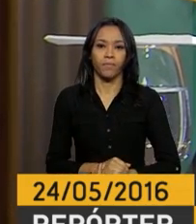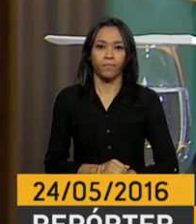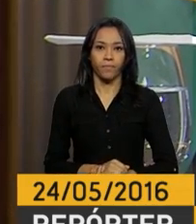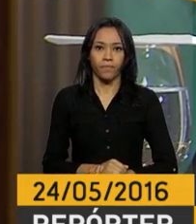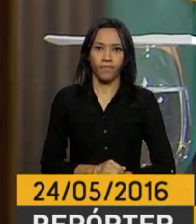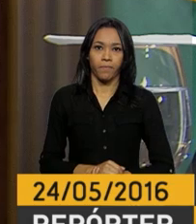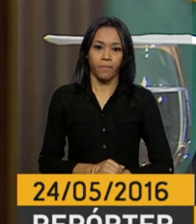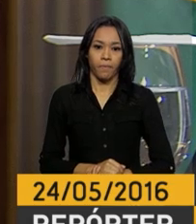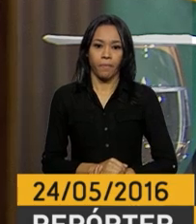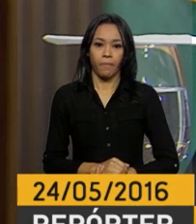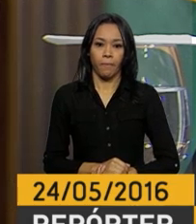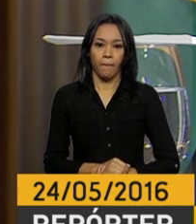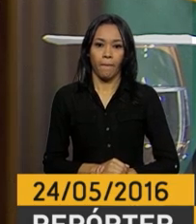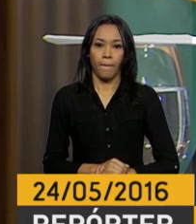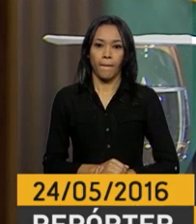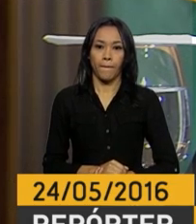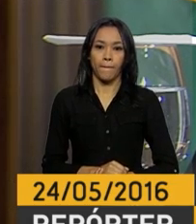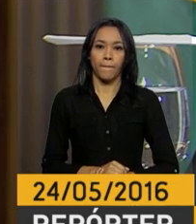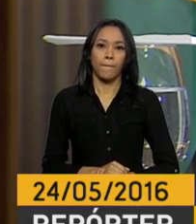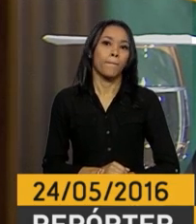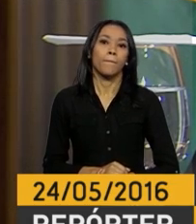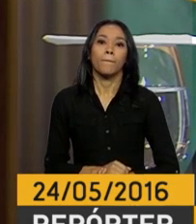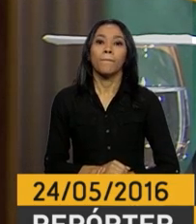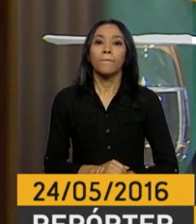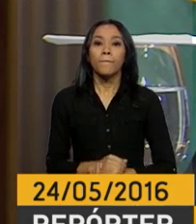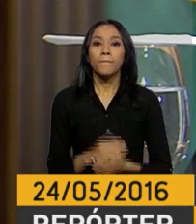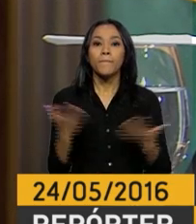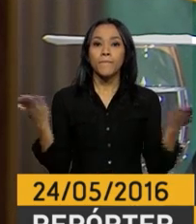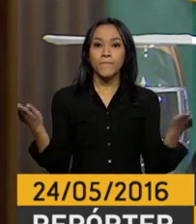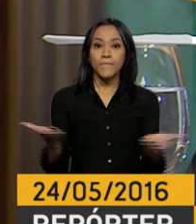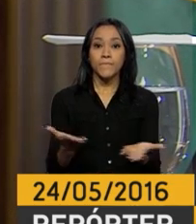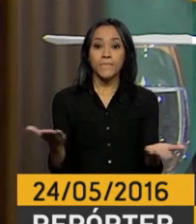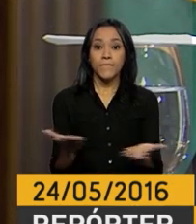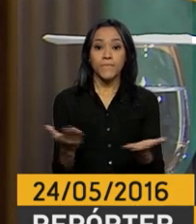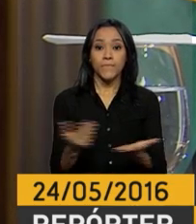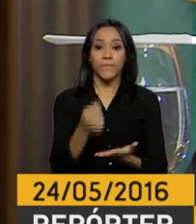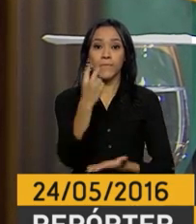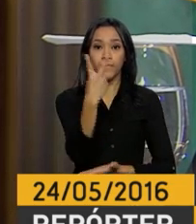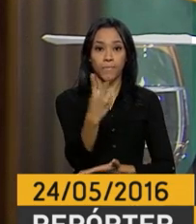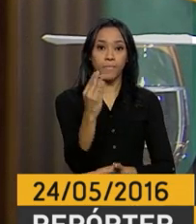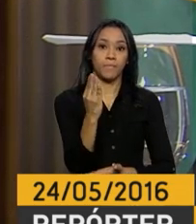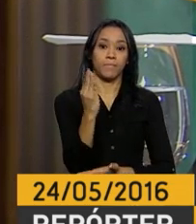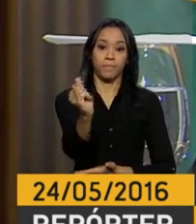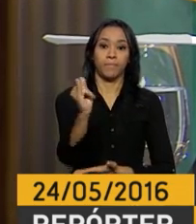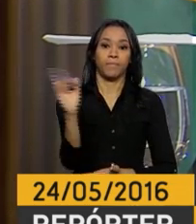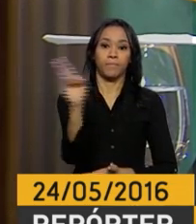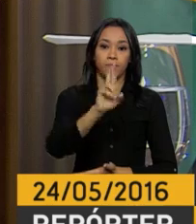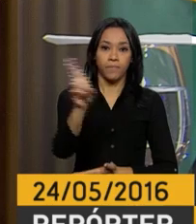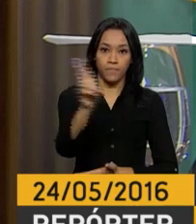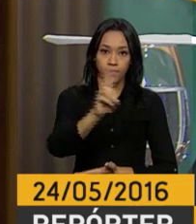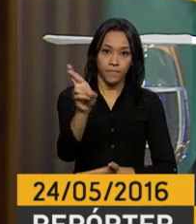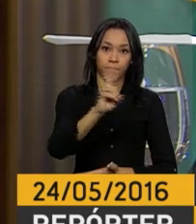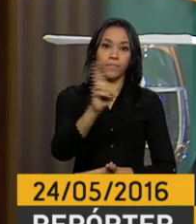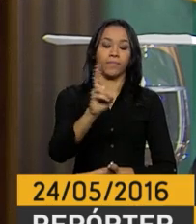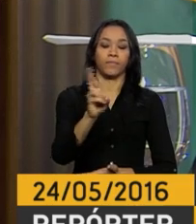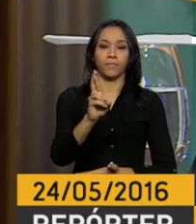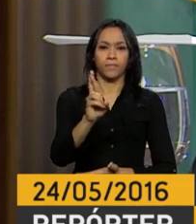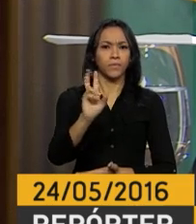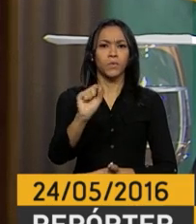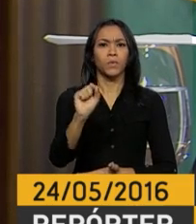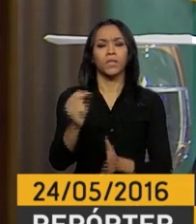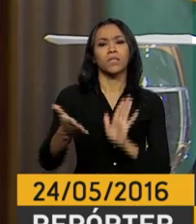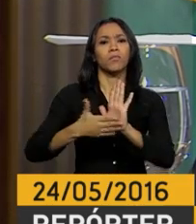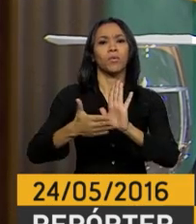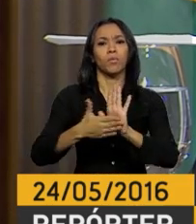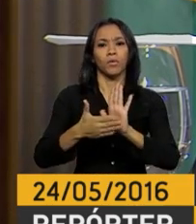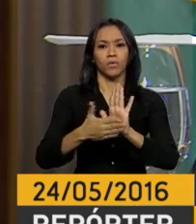comentar, hoje o patrimônio do fundo soberano é de 2 bilhões de reais. É uma coisa meio paralisada. O que é que está sendo